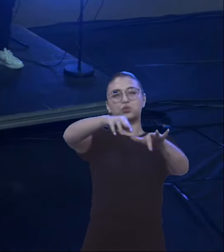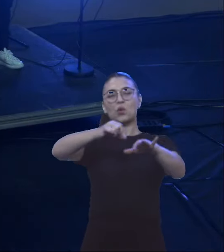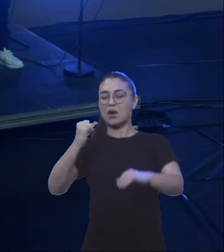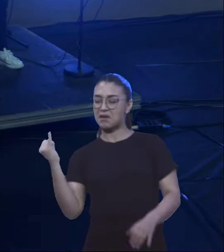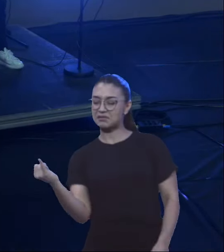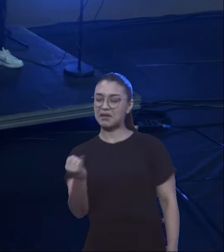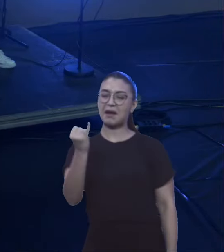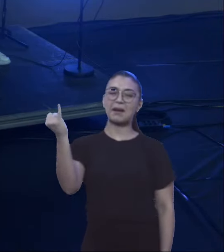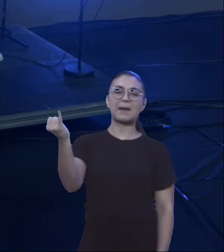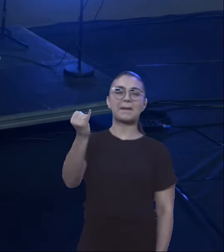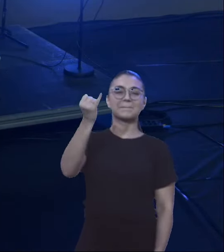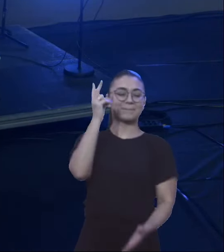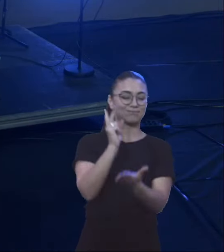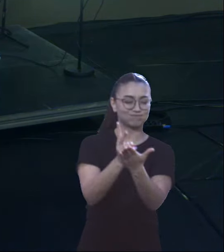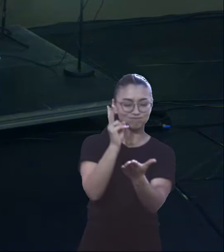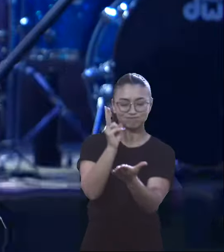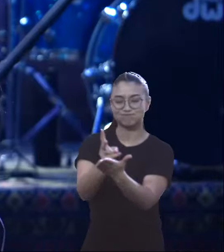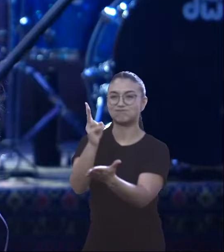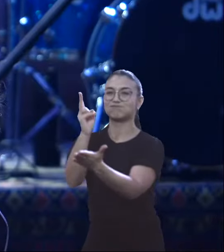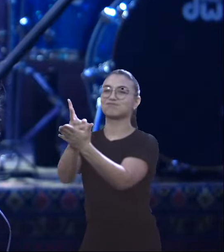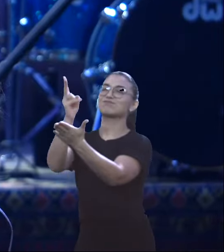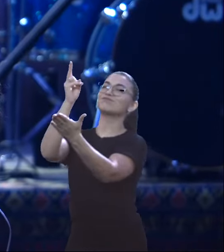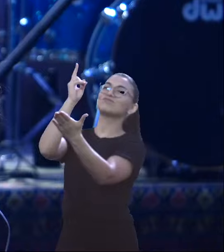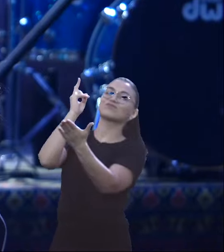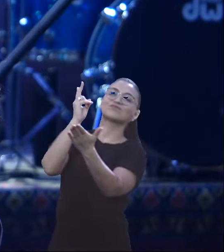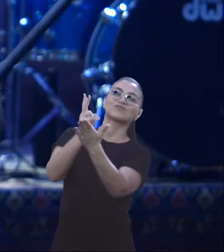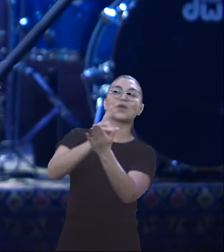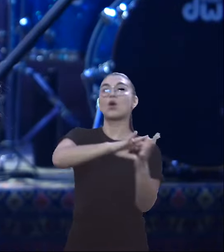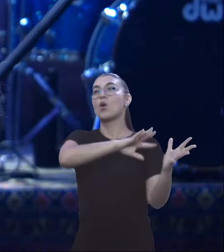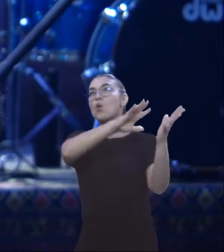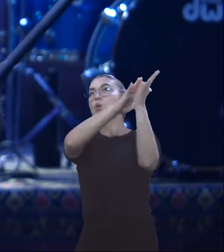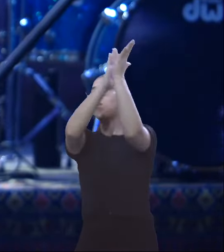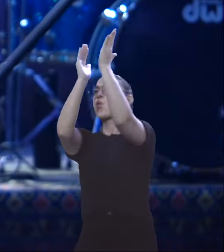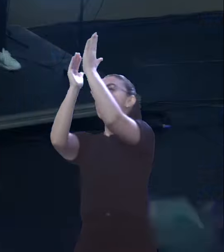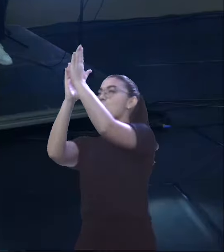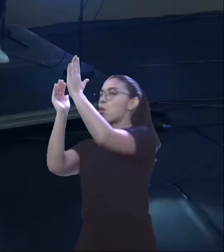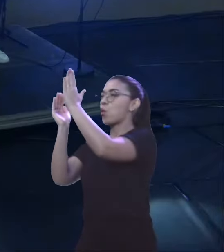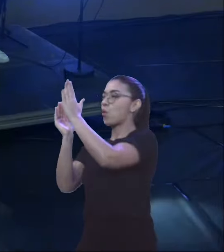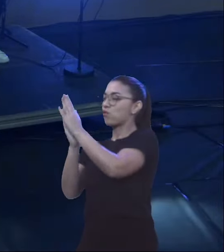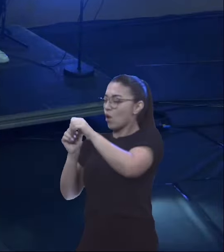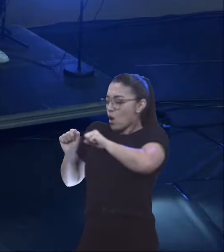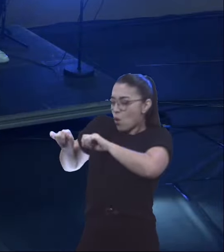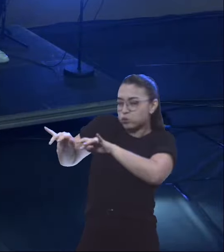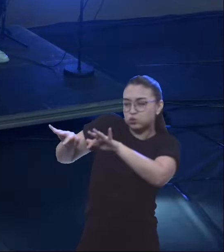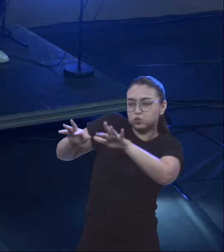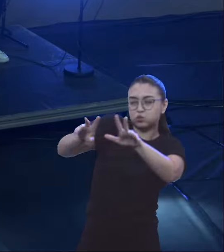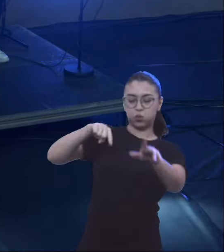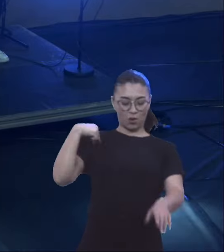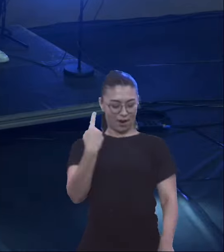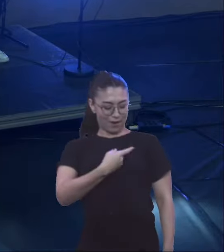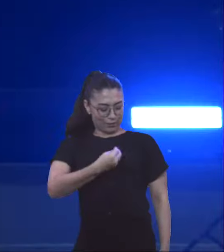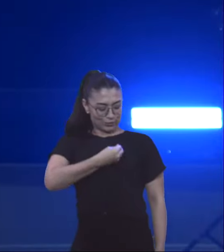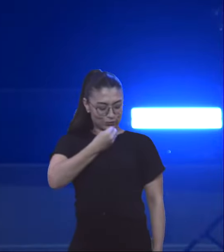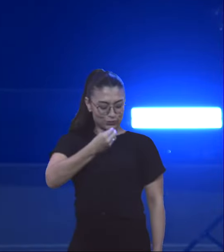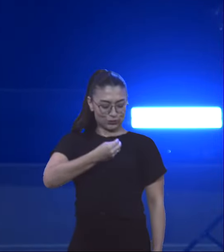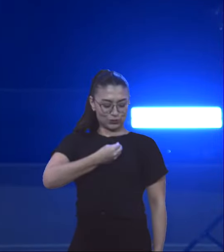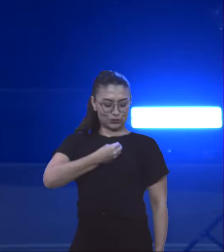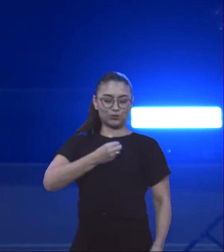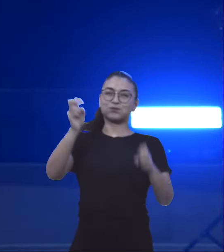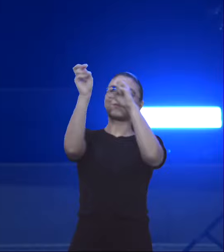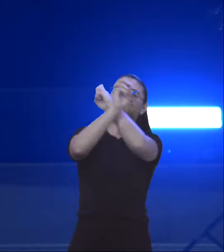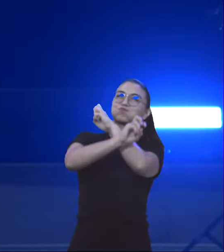se ouvirá essa canção. O teu louvor sempre estará em nossos lábios. Eternamente se ouvirá